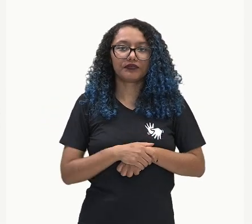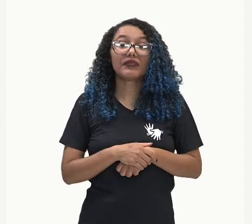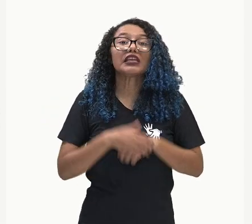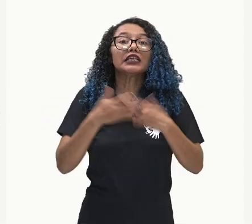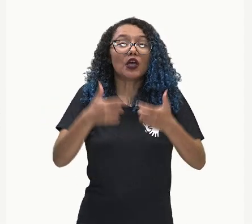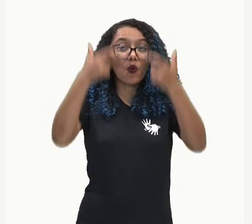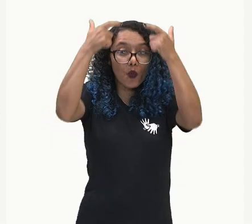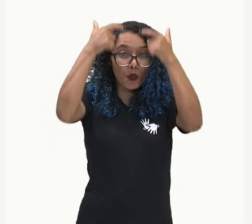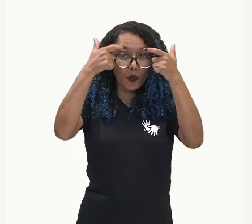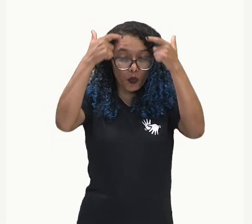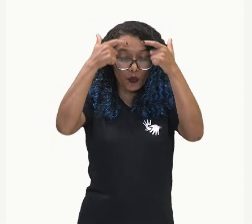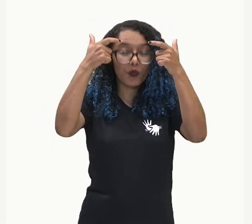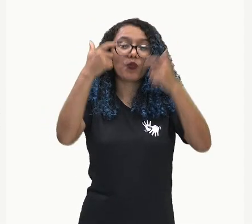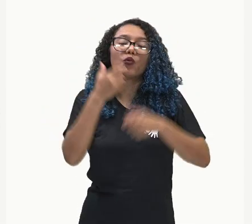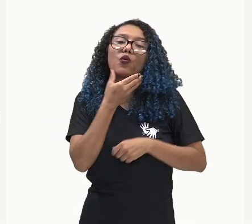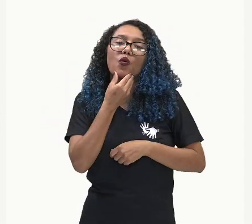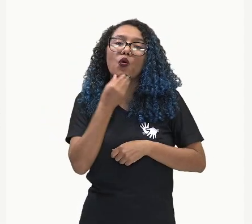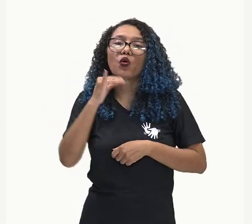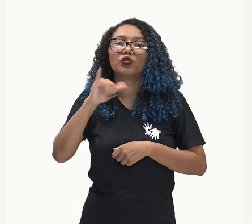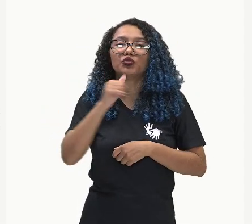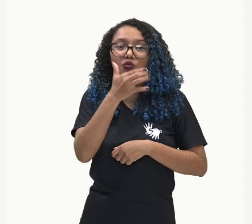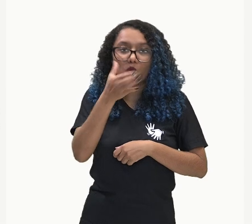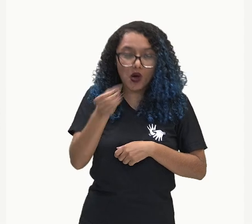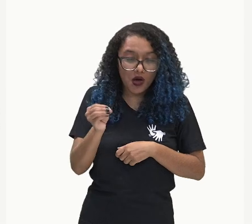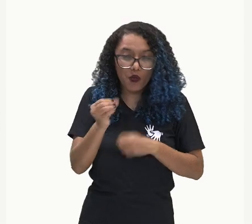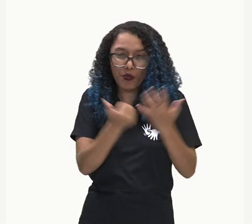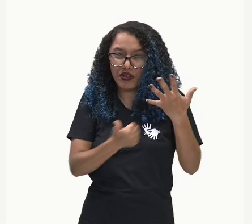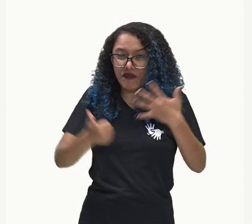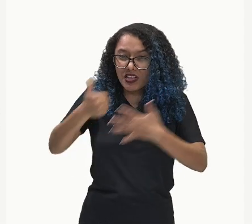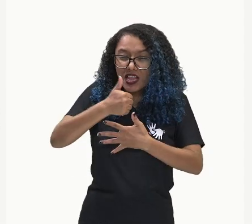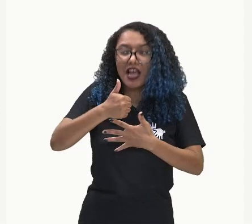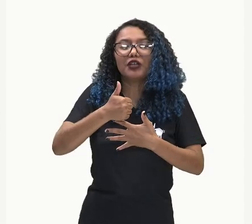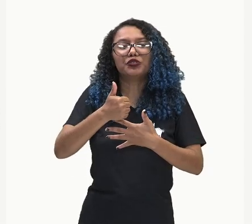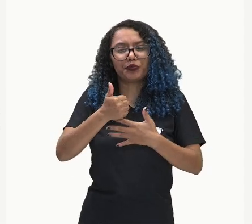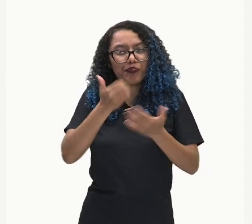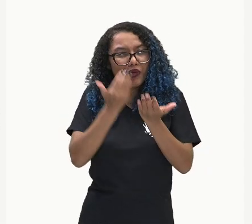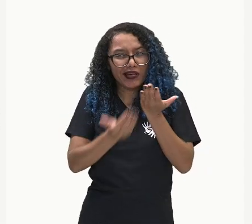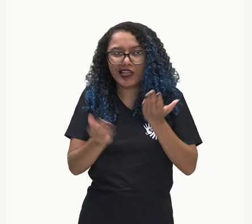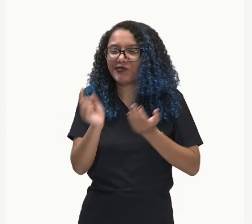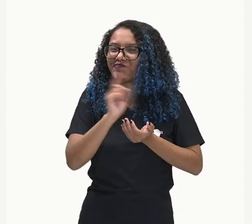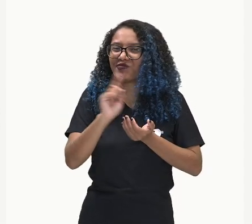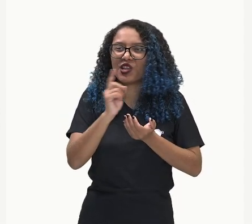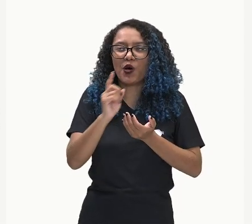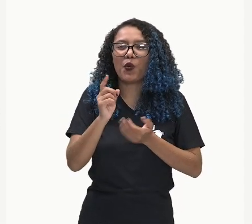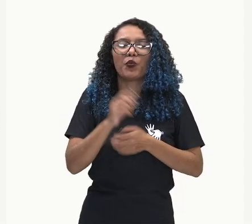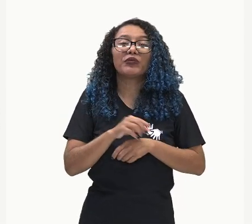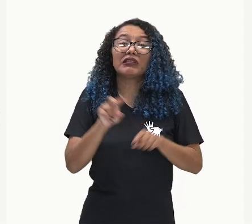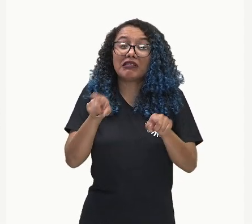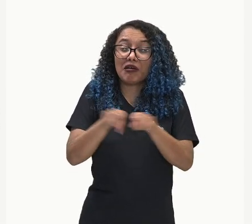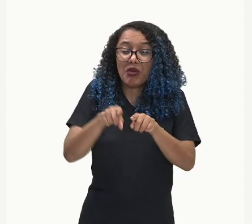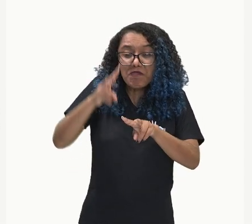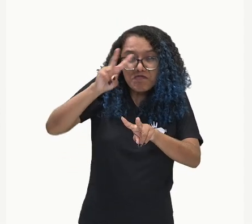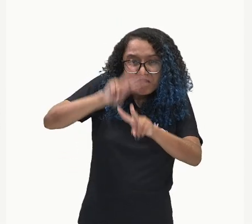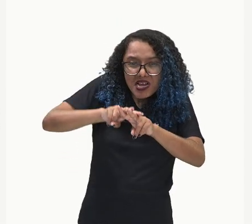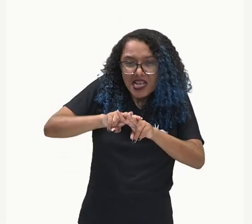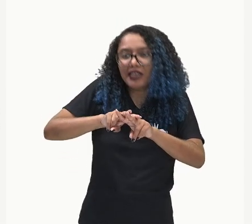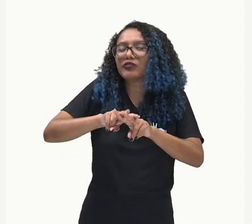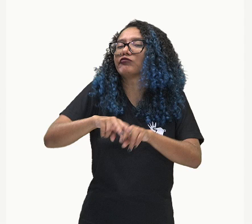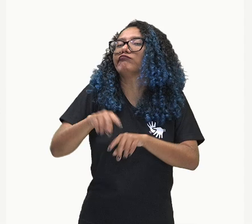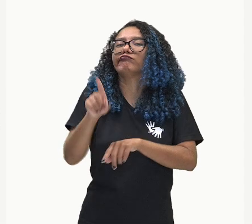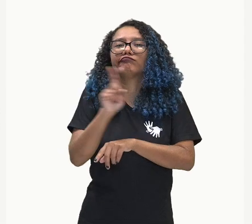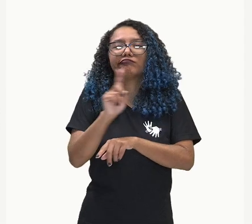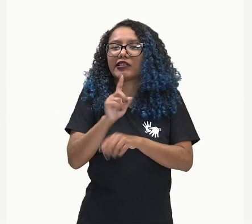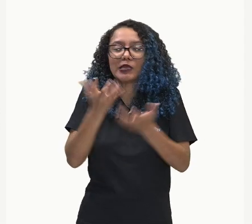VI, obviamente, não queria perder privilégios, não queria perder seu trono, não queria ser prisioneiro do Napoleão Bonaparte,